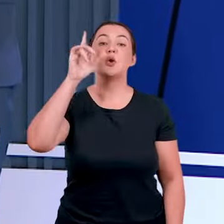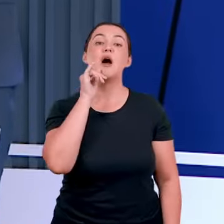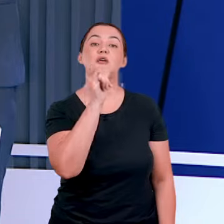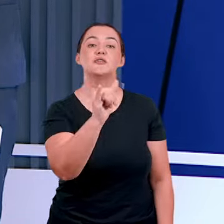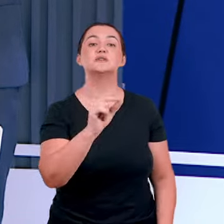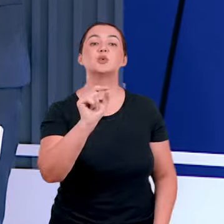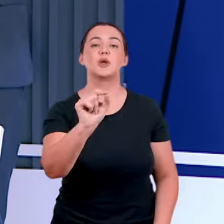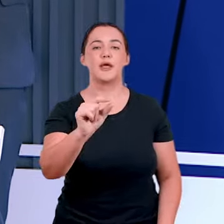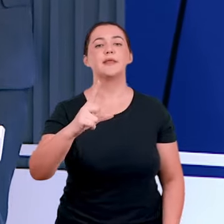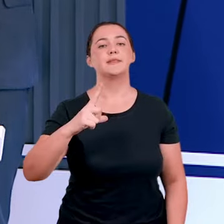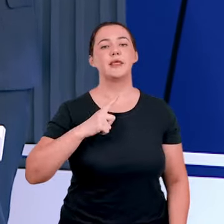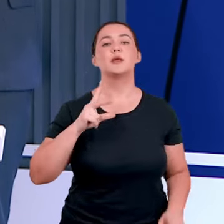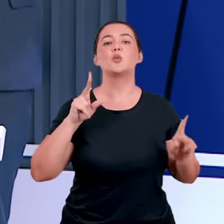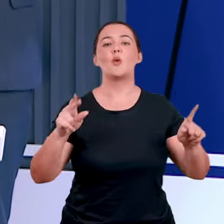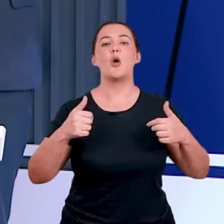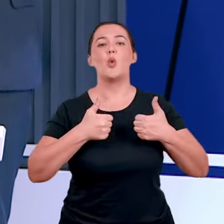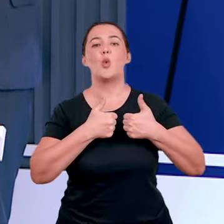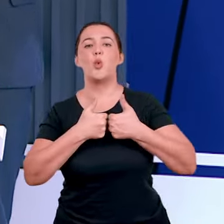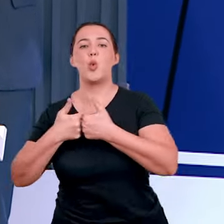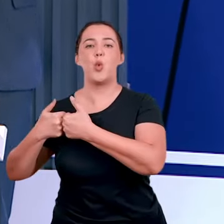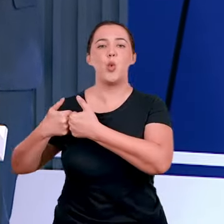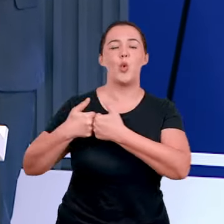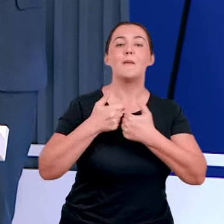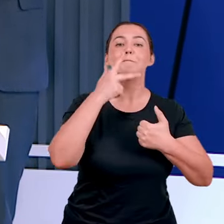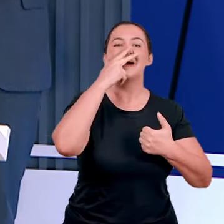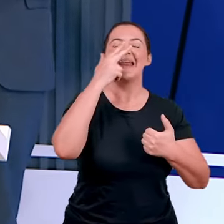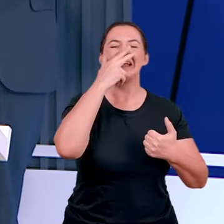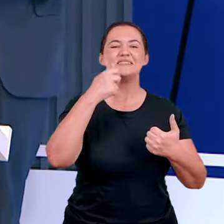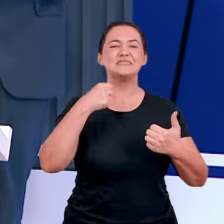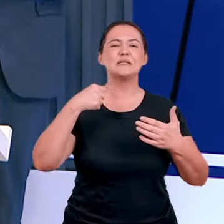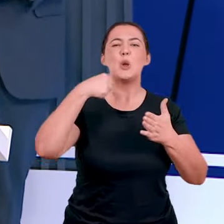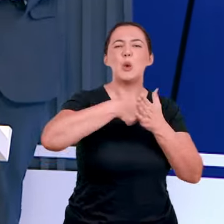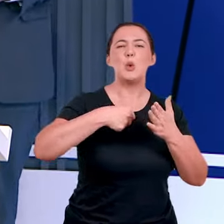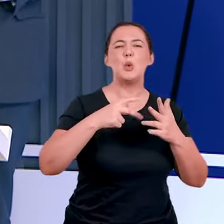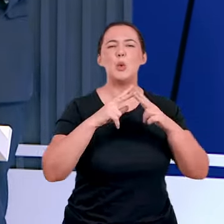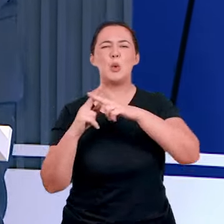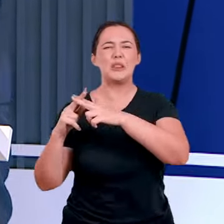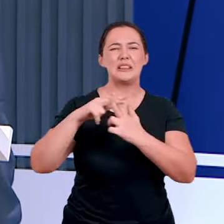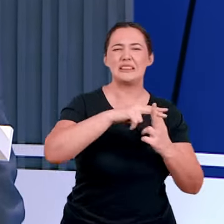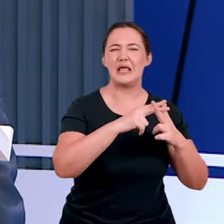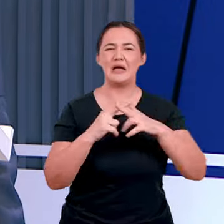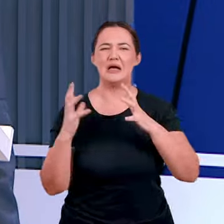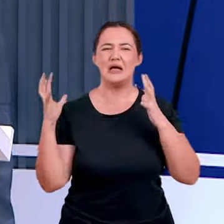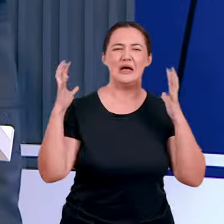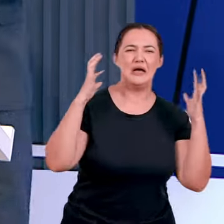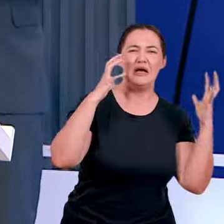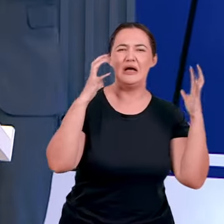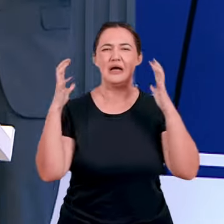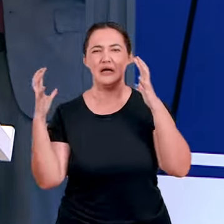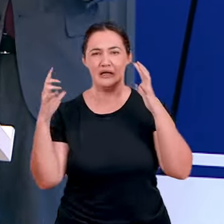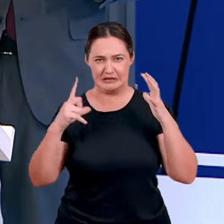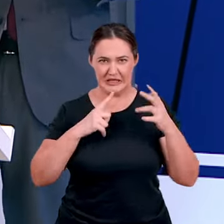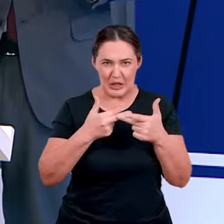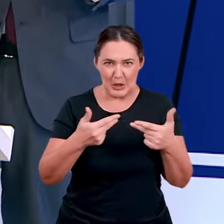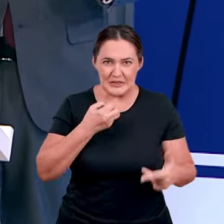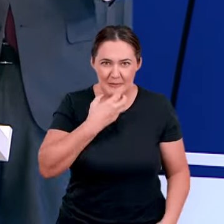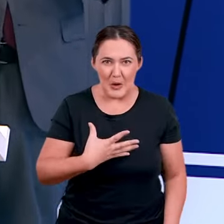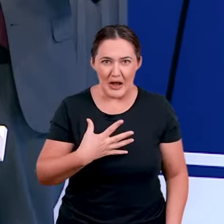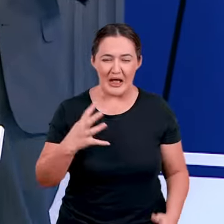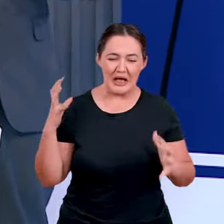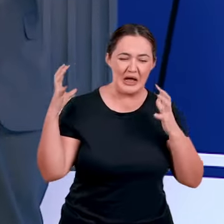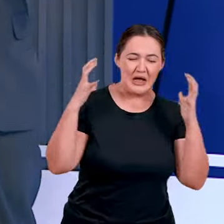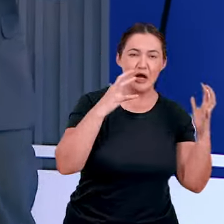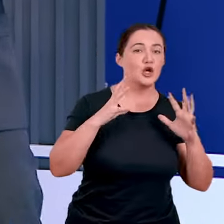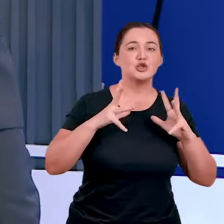Deus está dizendo que existe uma luta, um combate. E não tem combate bom. Você